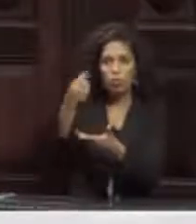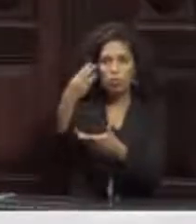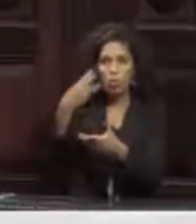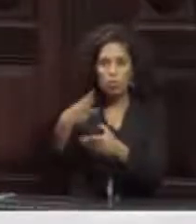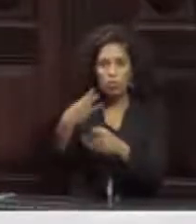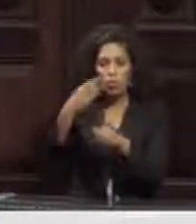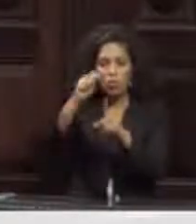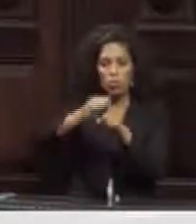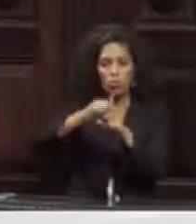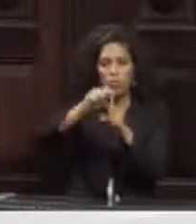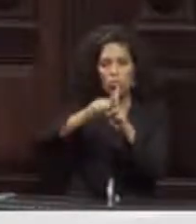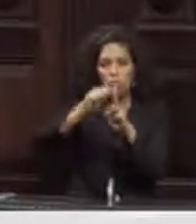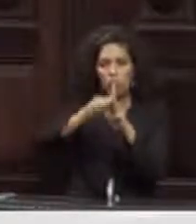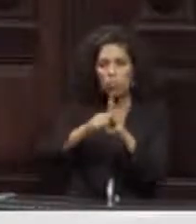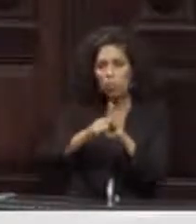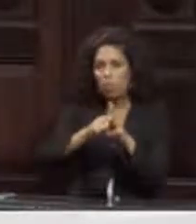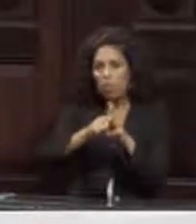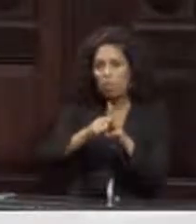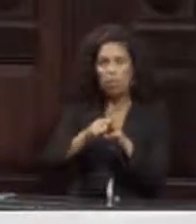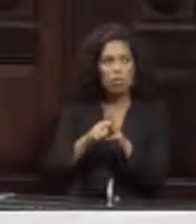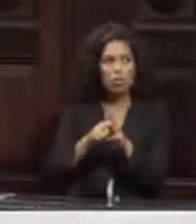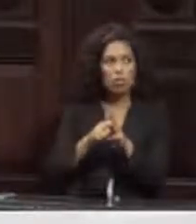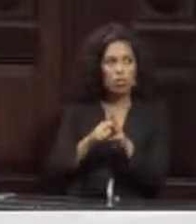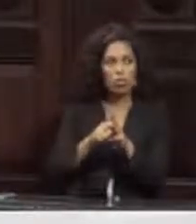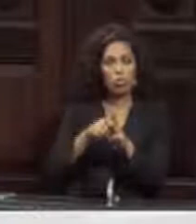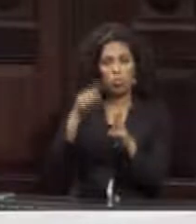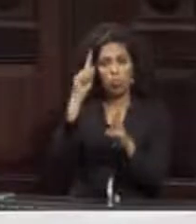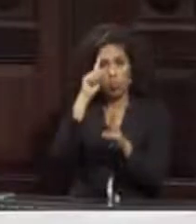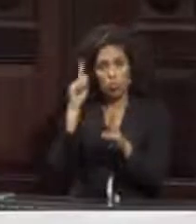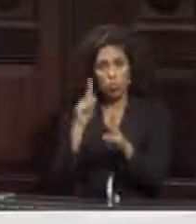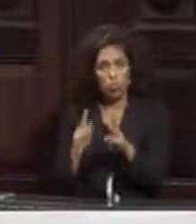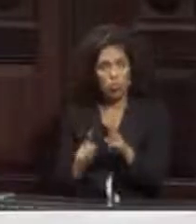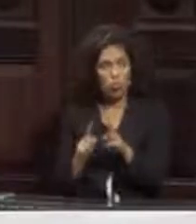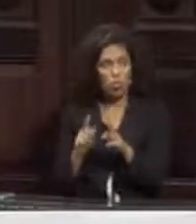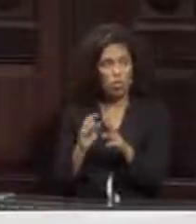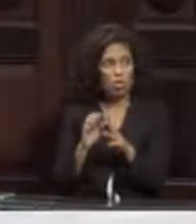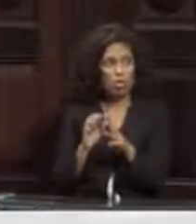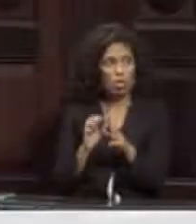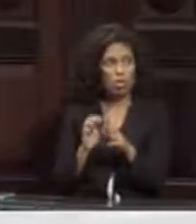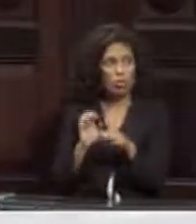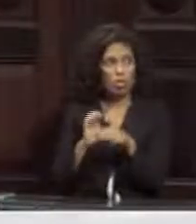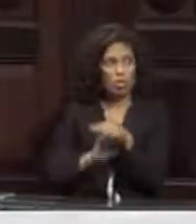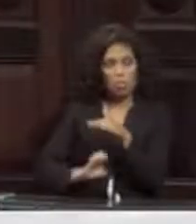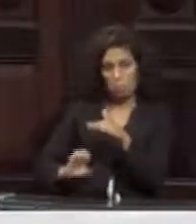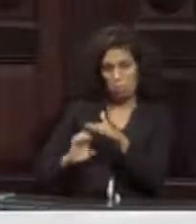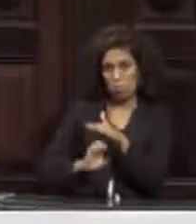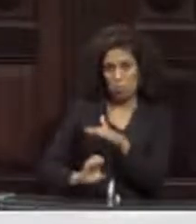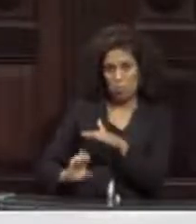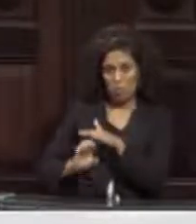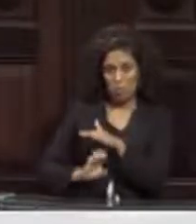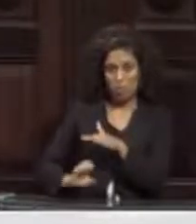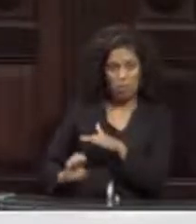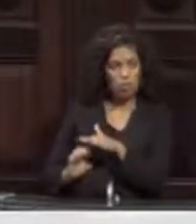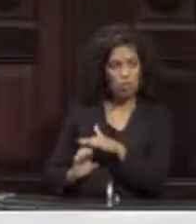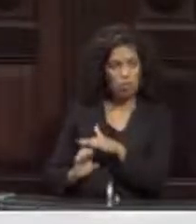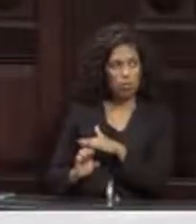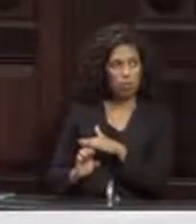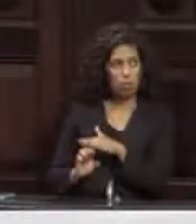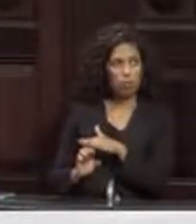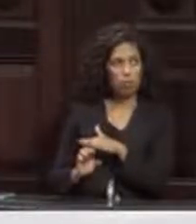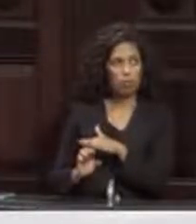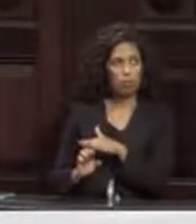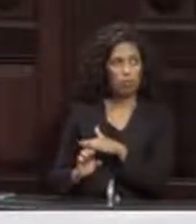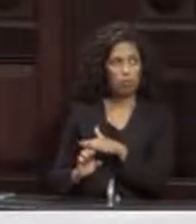servidores, e se nós sabemos que toda e qualquer empresa, para ter um processo de extinção, tem que